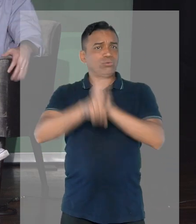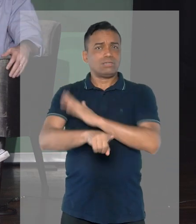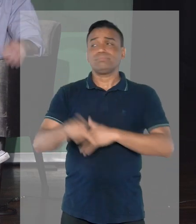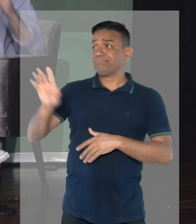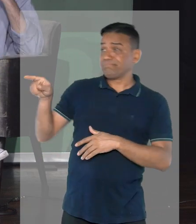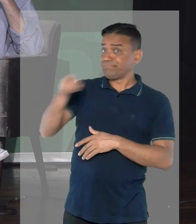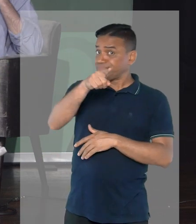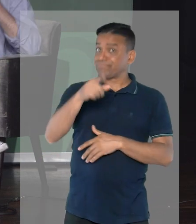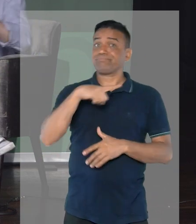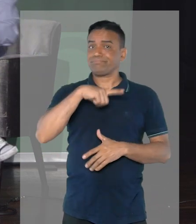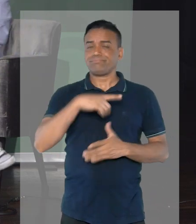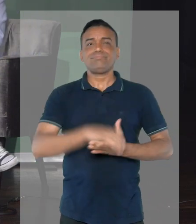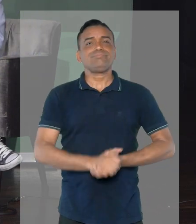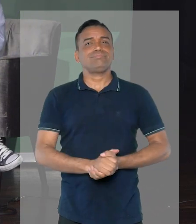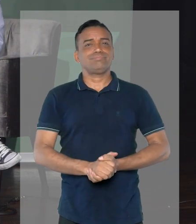por favor.